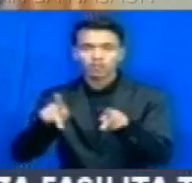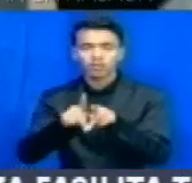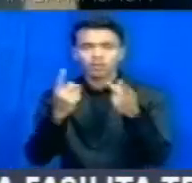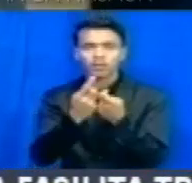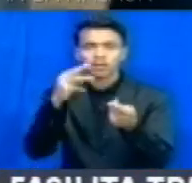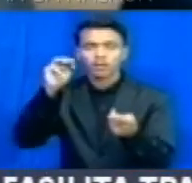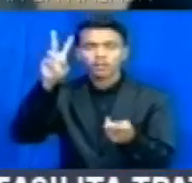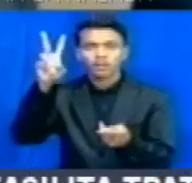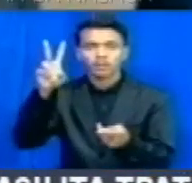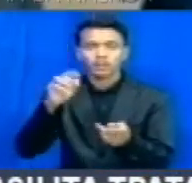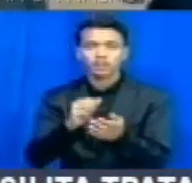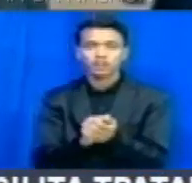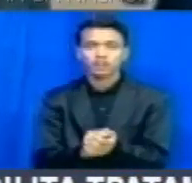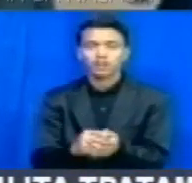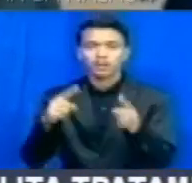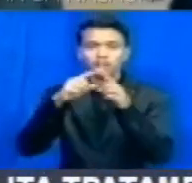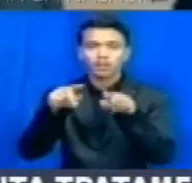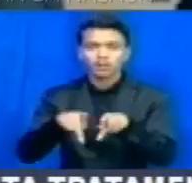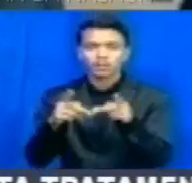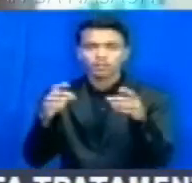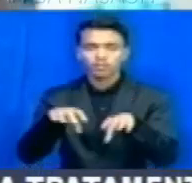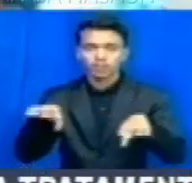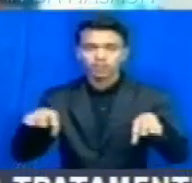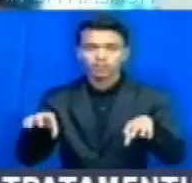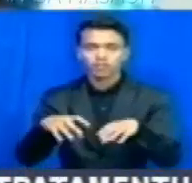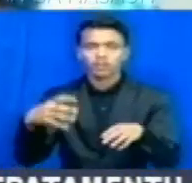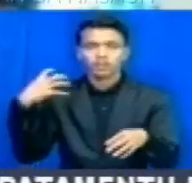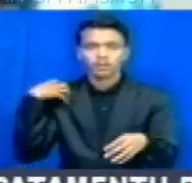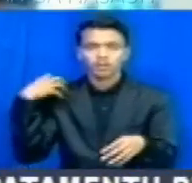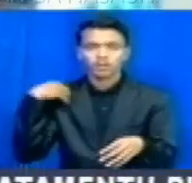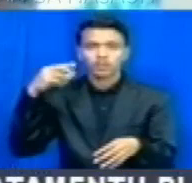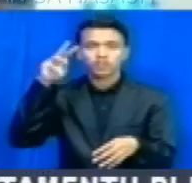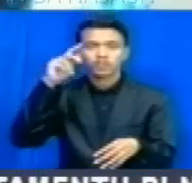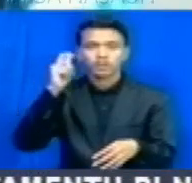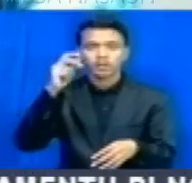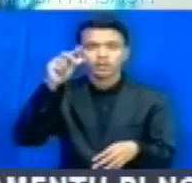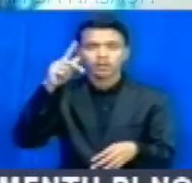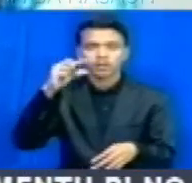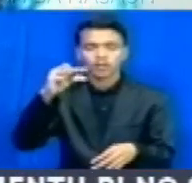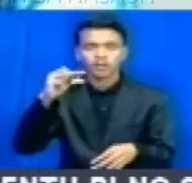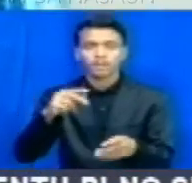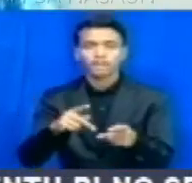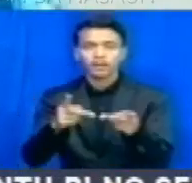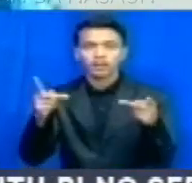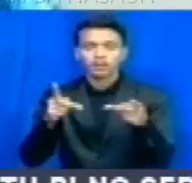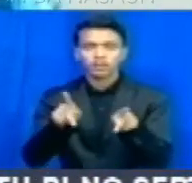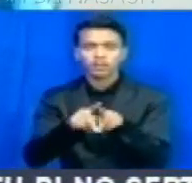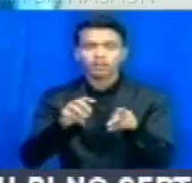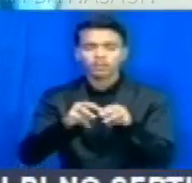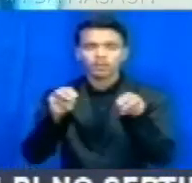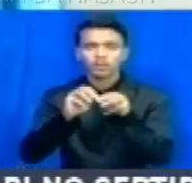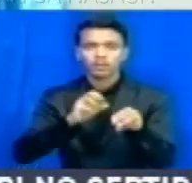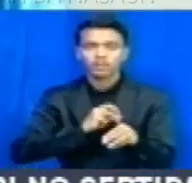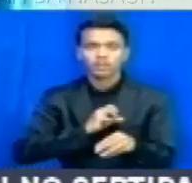M2 Unipessoa Limitada para projeto construção edifício Timor Gap Nian, na BC Construir e Açúcar Betano, posto administrativo SAME,